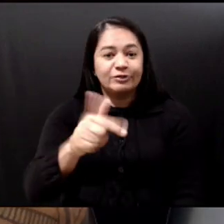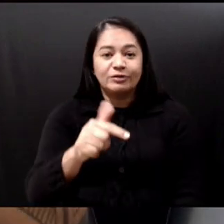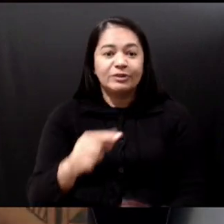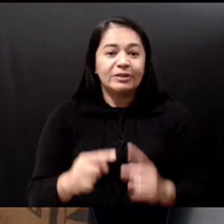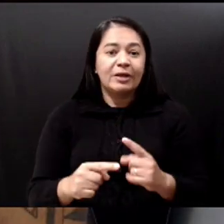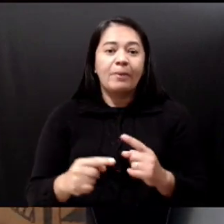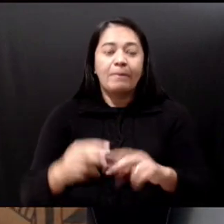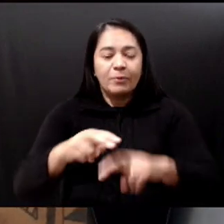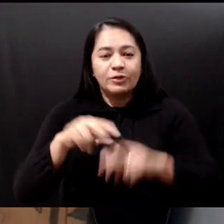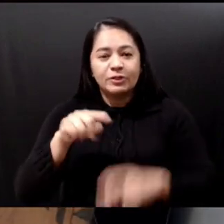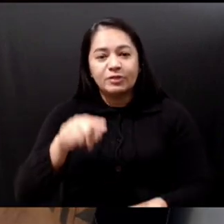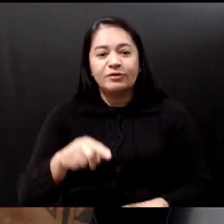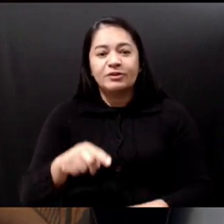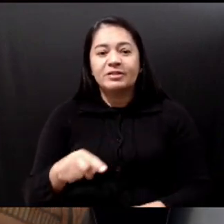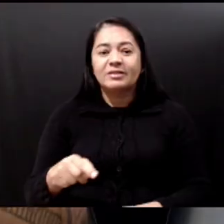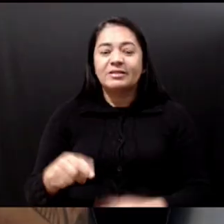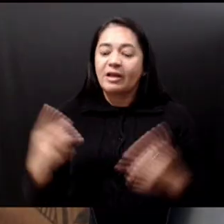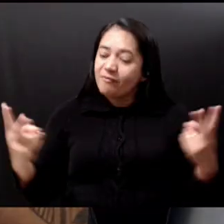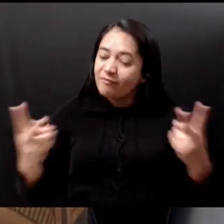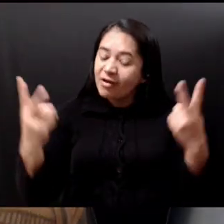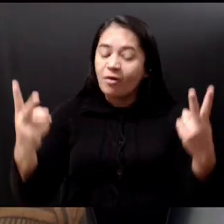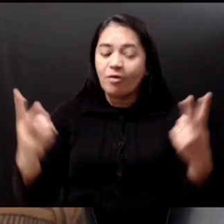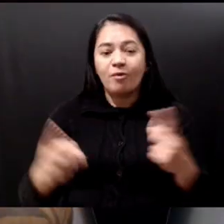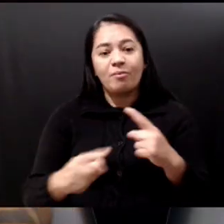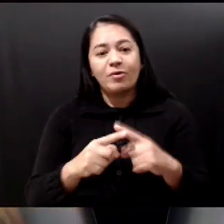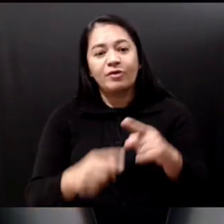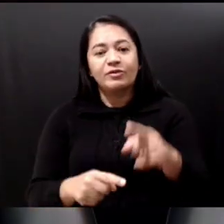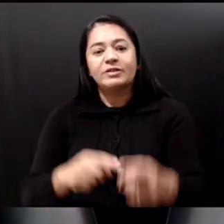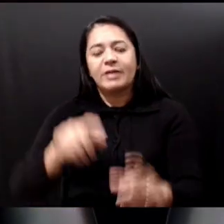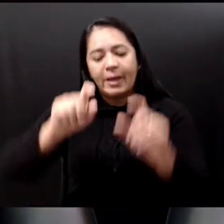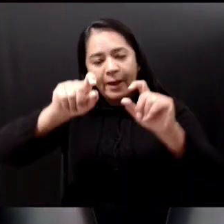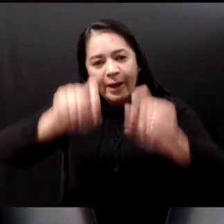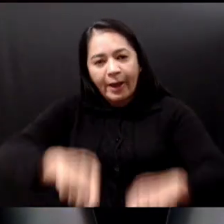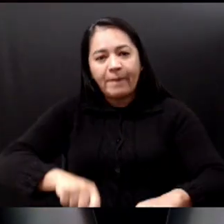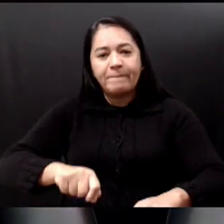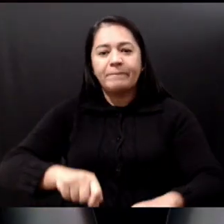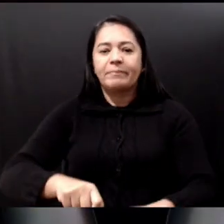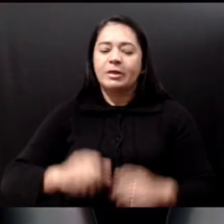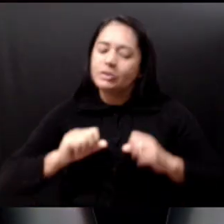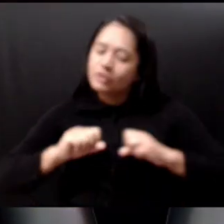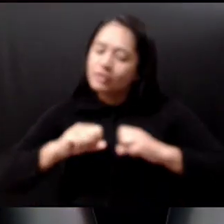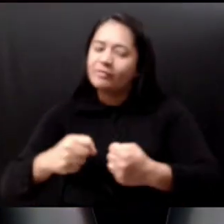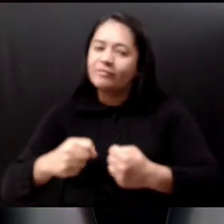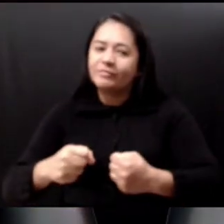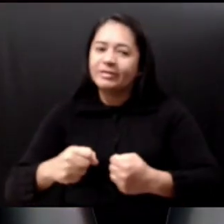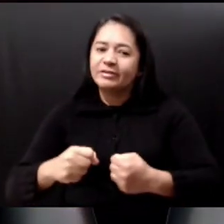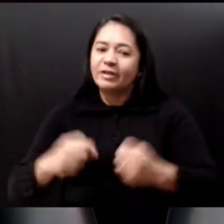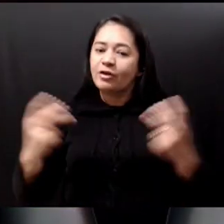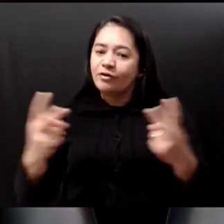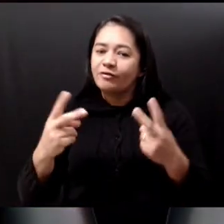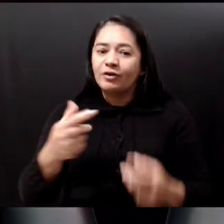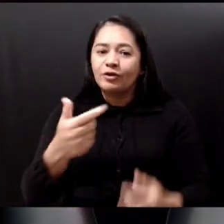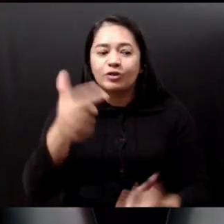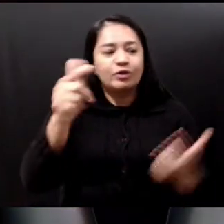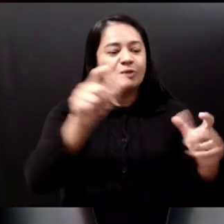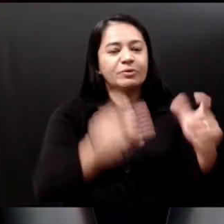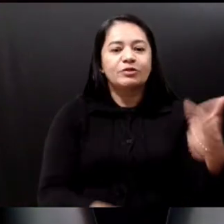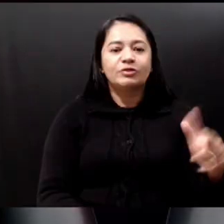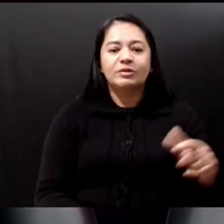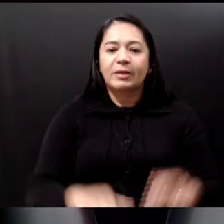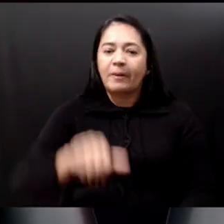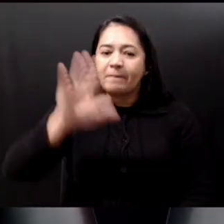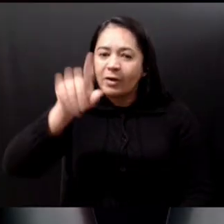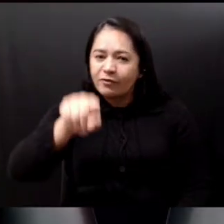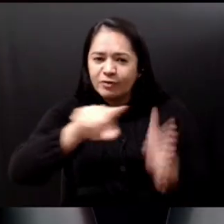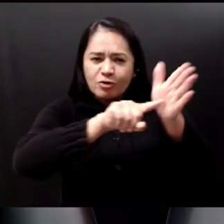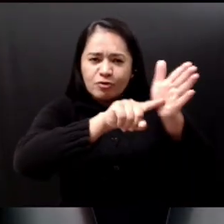tanto valor, porque você teve a capacidade de arriscar e ir lá capturar esse valor que ninguém teve. Então, quanto mais você pesquisa e quanto mais atitude